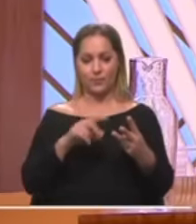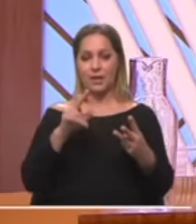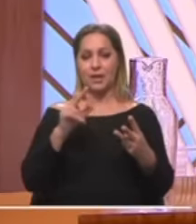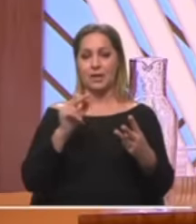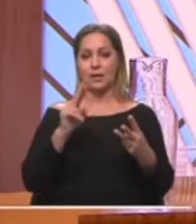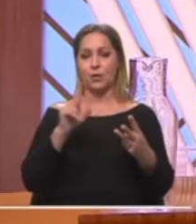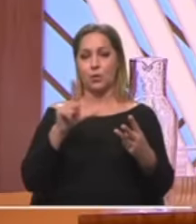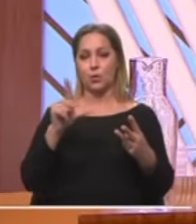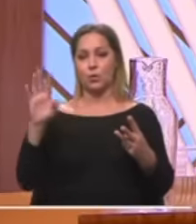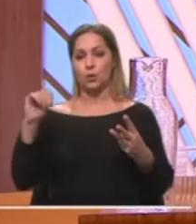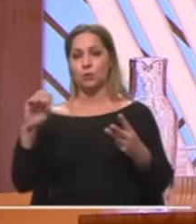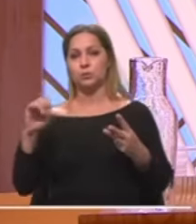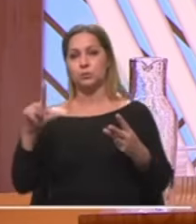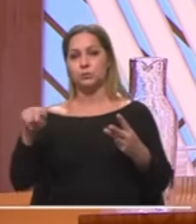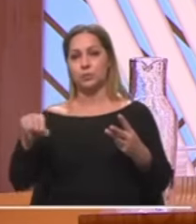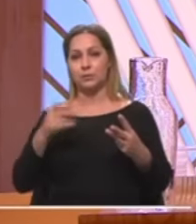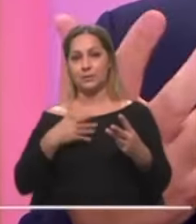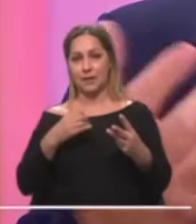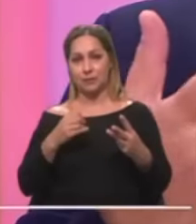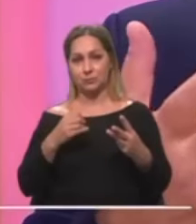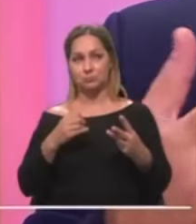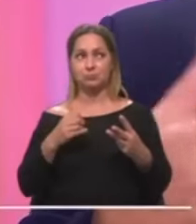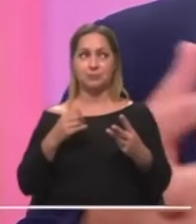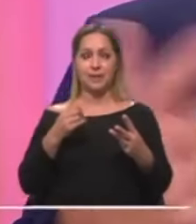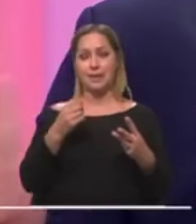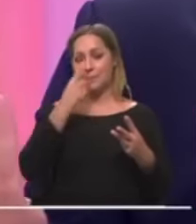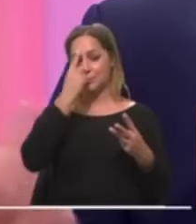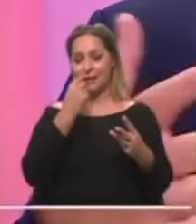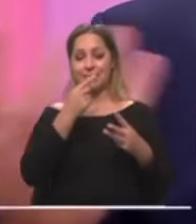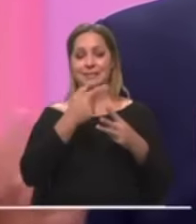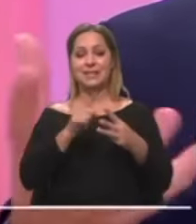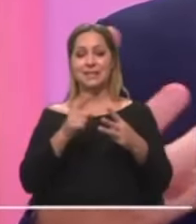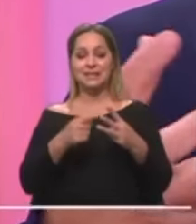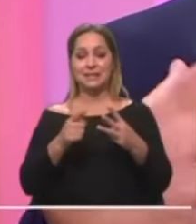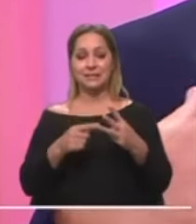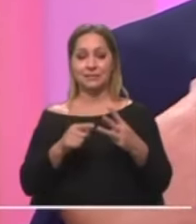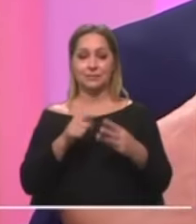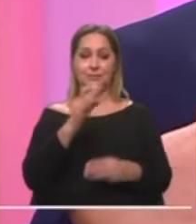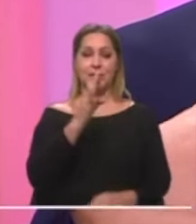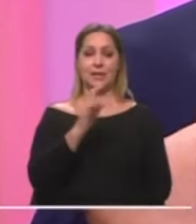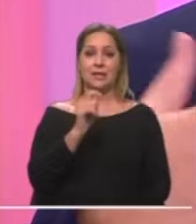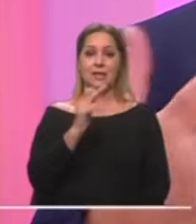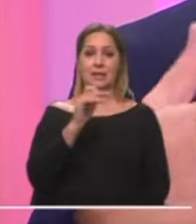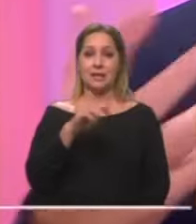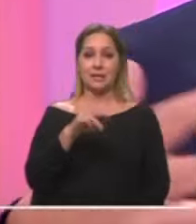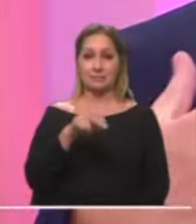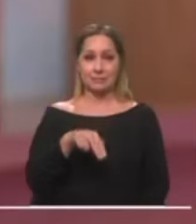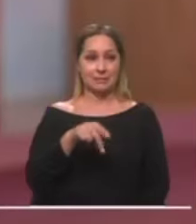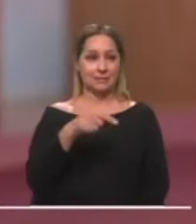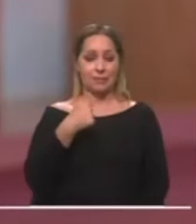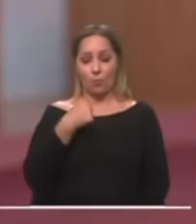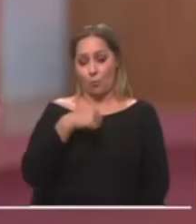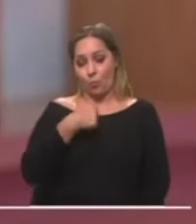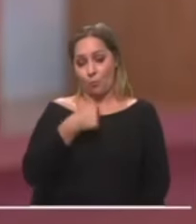tão tinha a sua personalidade o acaba Aquilo não é bem era o que eu dizia há pouco não é standup é one man show porque é o Herman ou seja ele é tão forte e tão rico que acaba